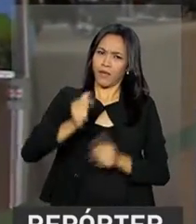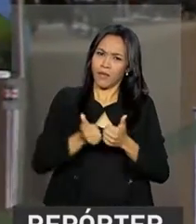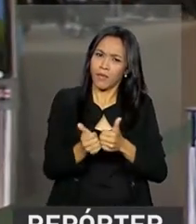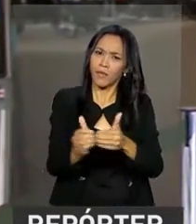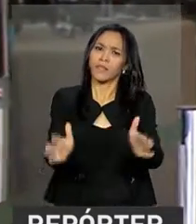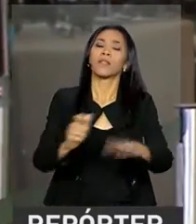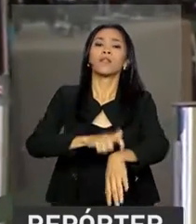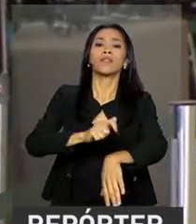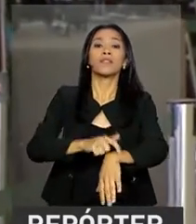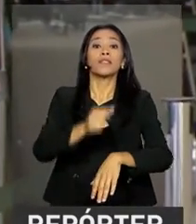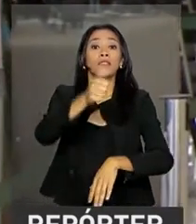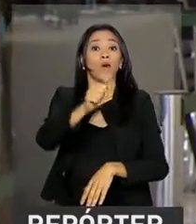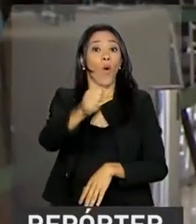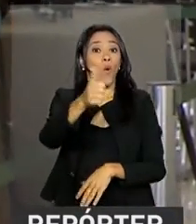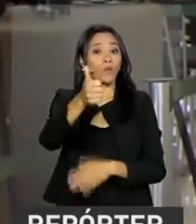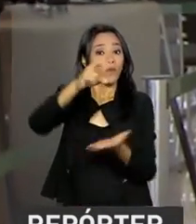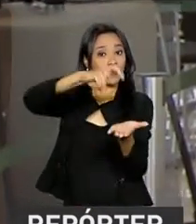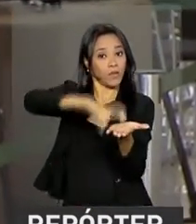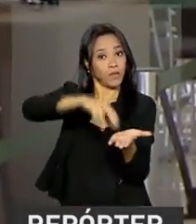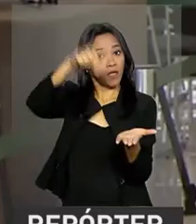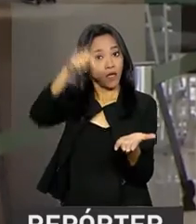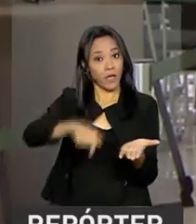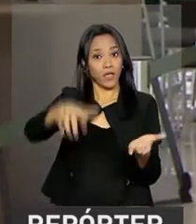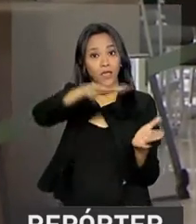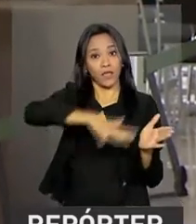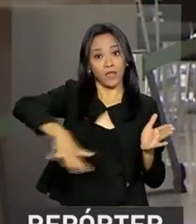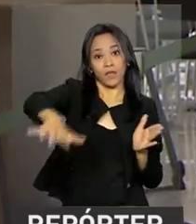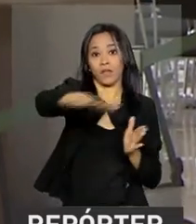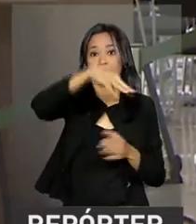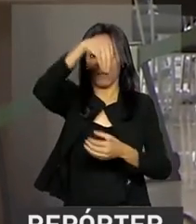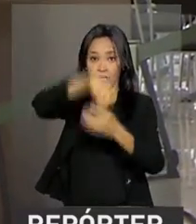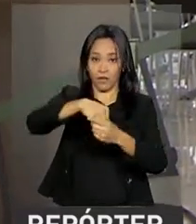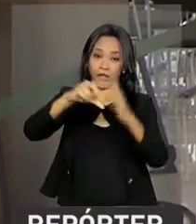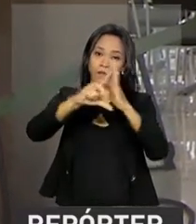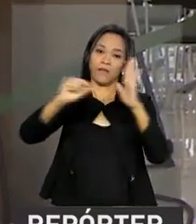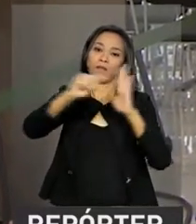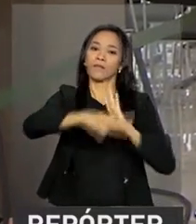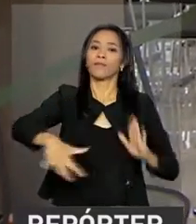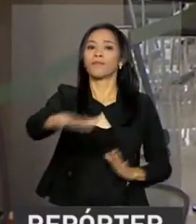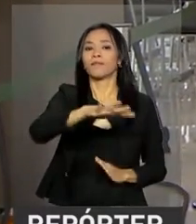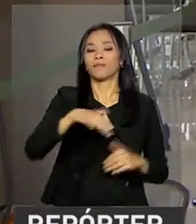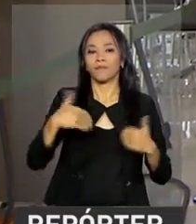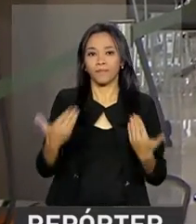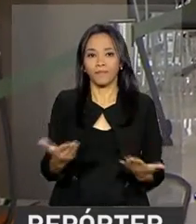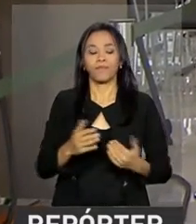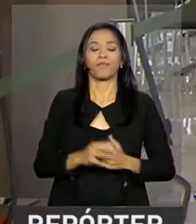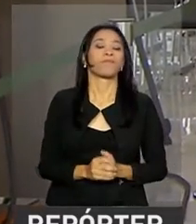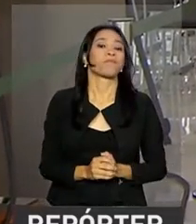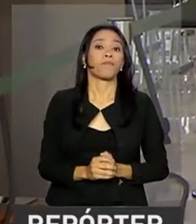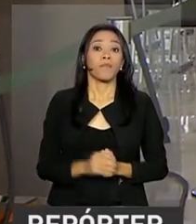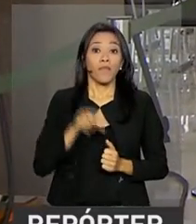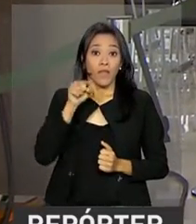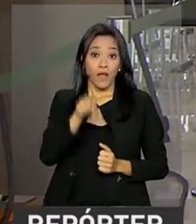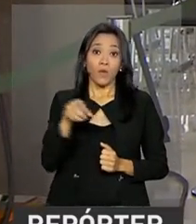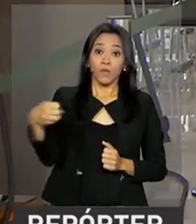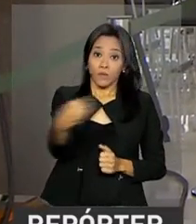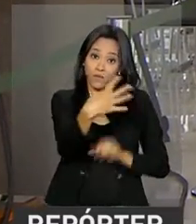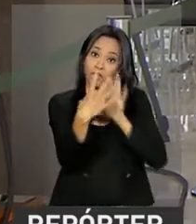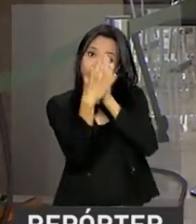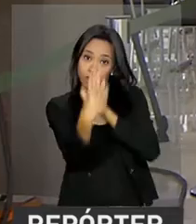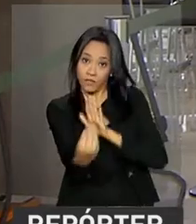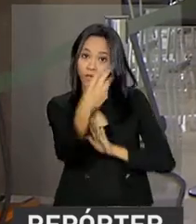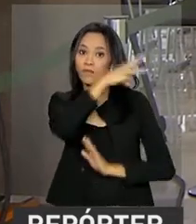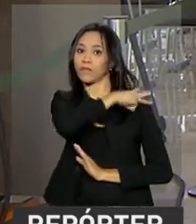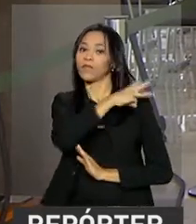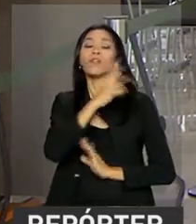está marcada para as 11 horas da manhã em um salão oeste do palácio do planalto leandro a reforma do ensino médio ela